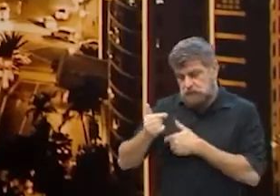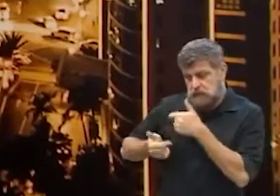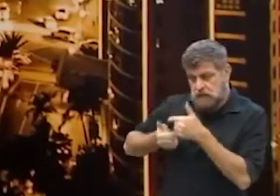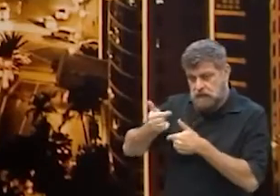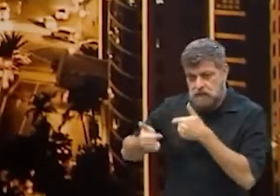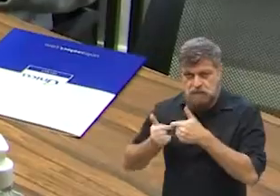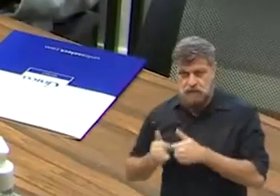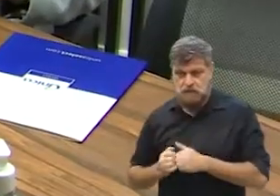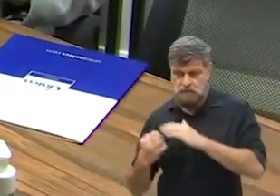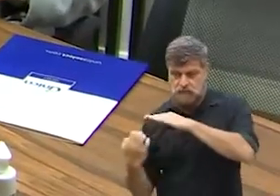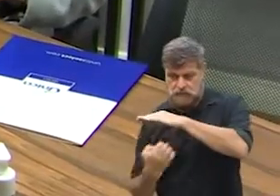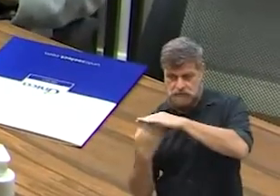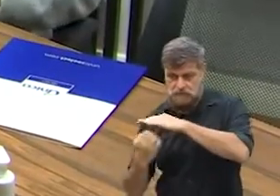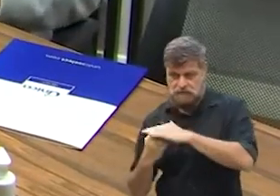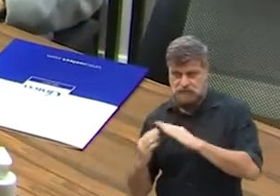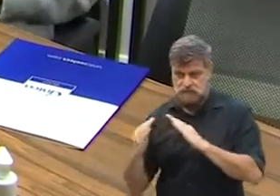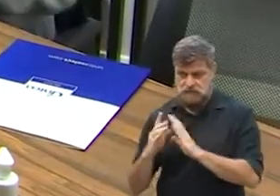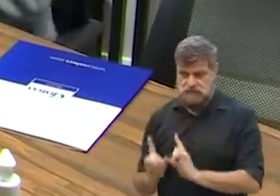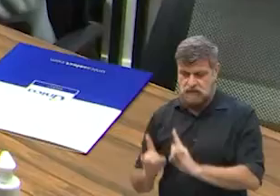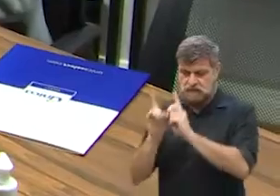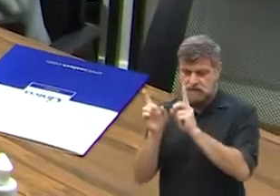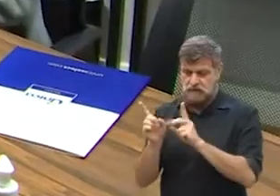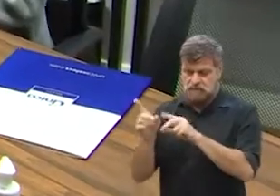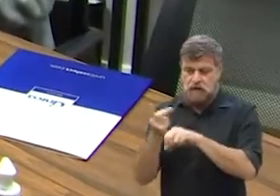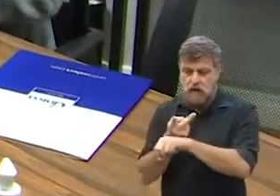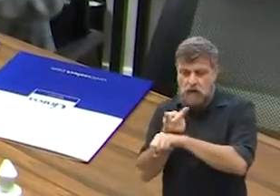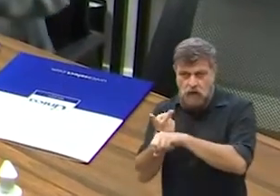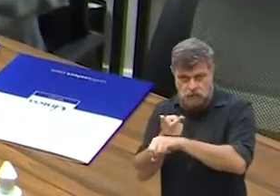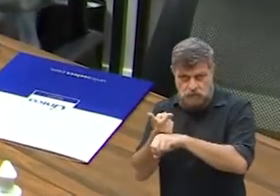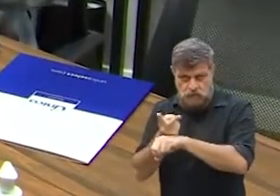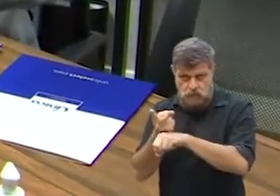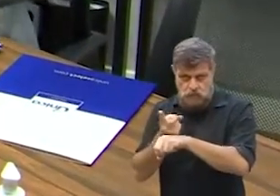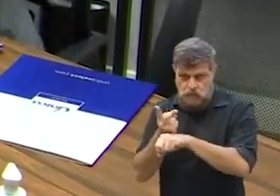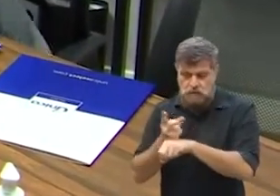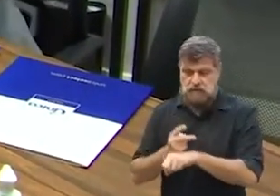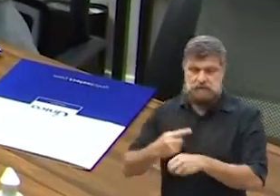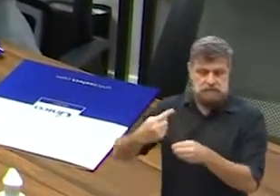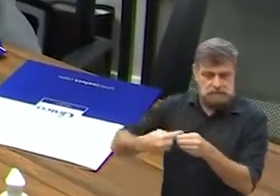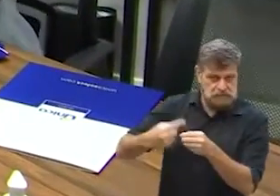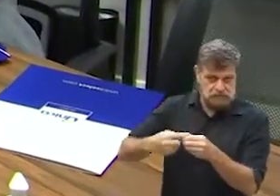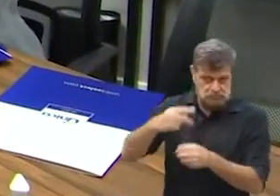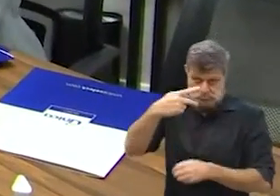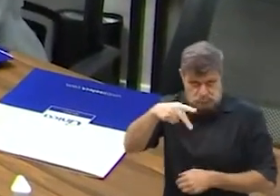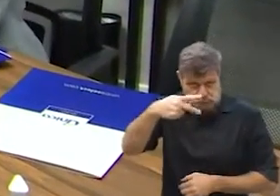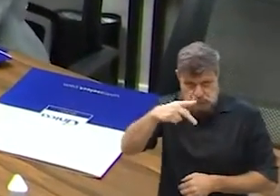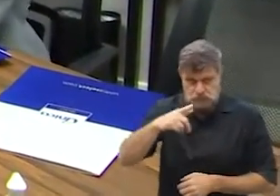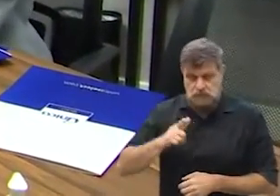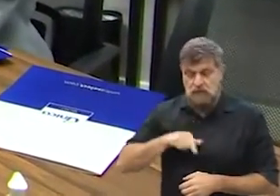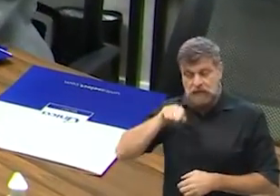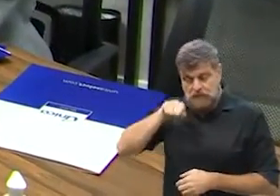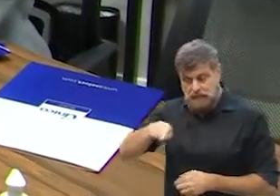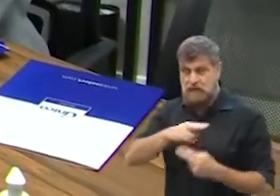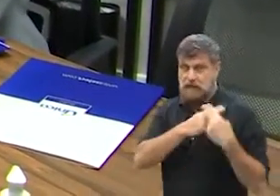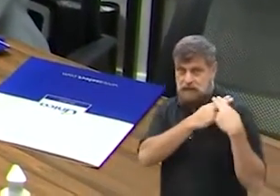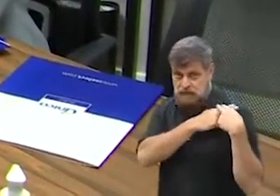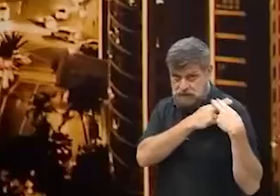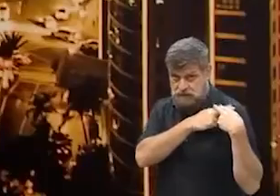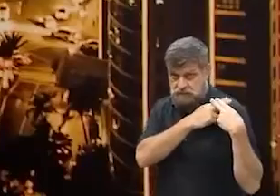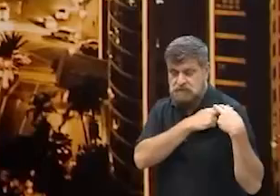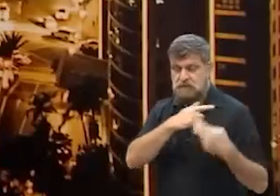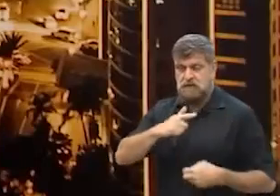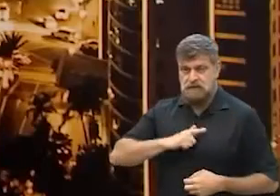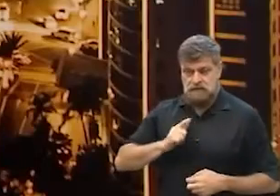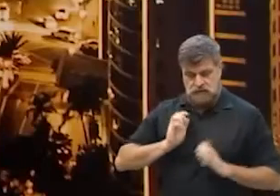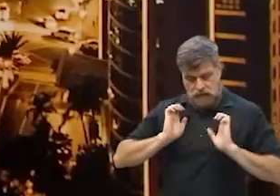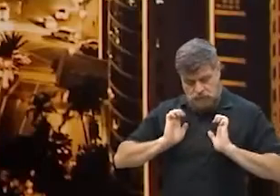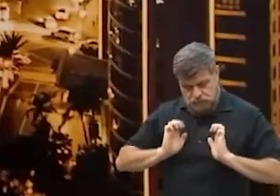trabalhar em uma imobiliária, tá? Você pode procurar uma imobiliária da sua região, da sua cidade, que seja respeitada, conhecida, que